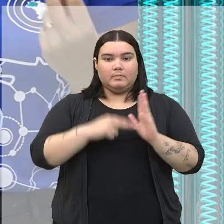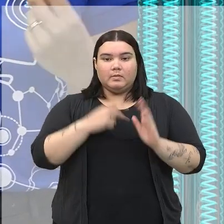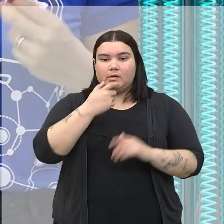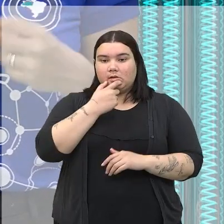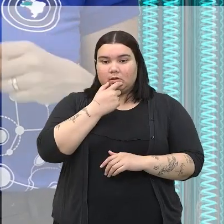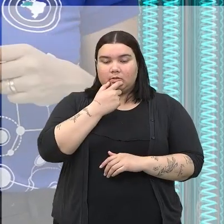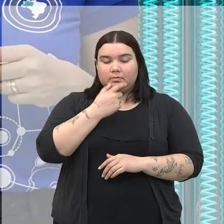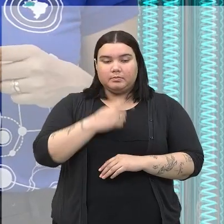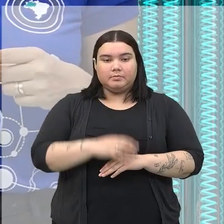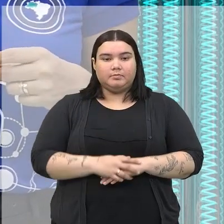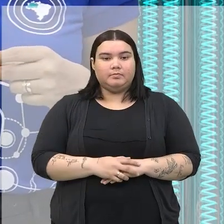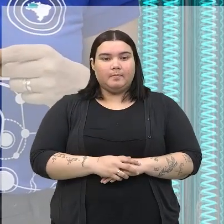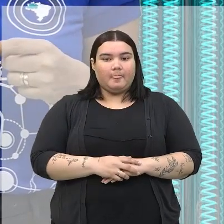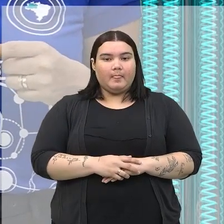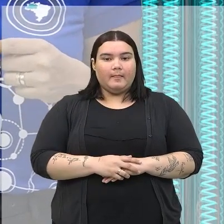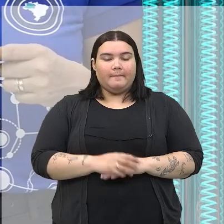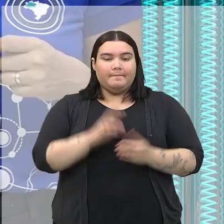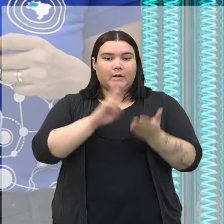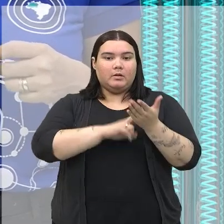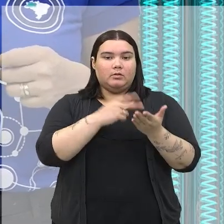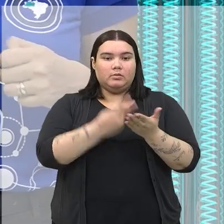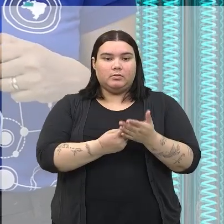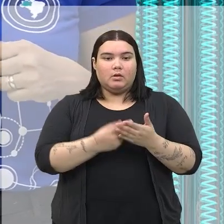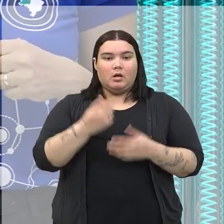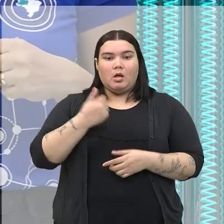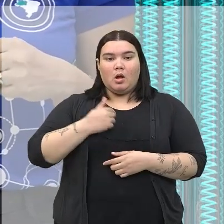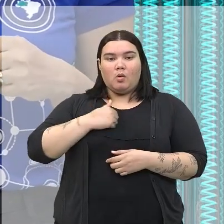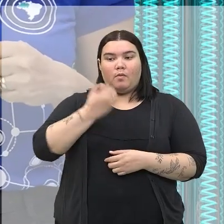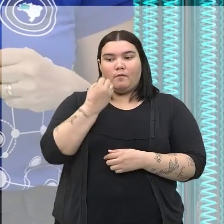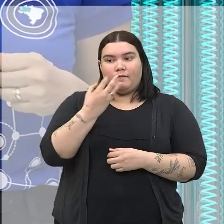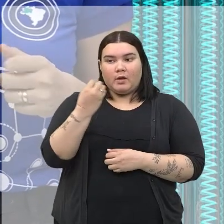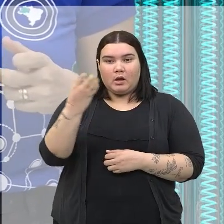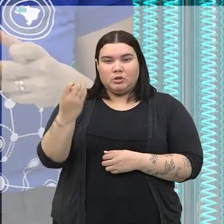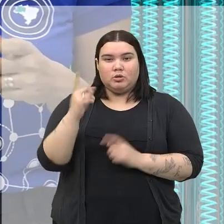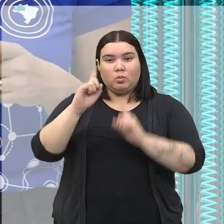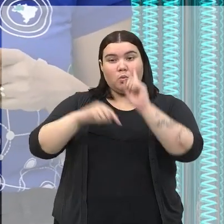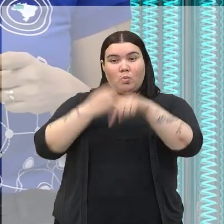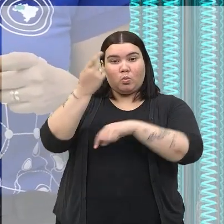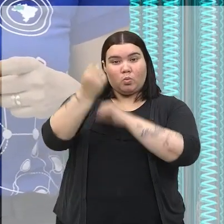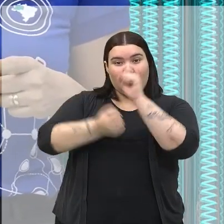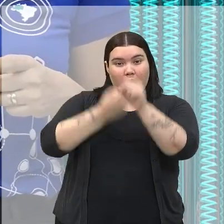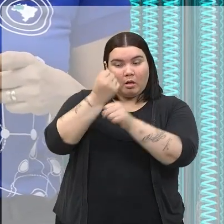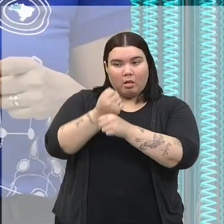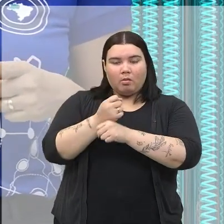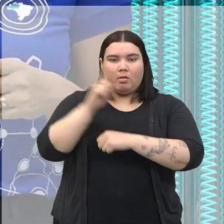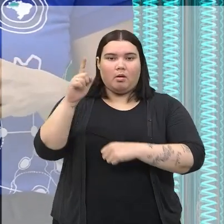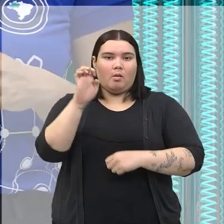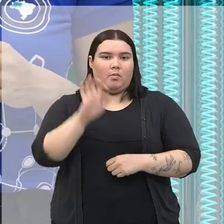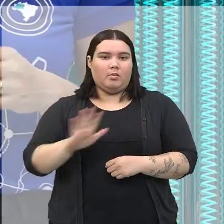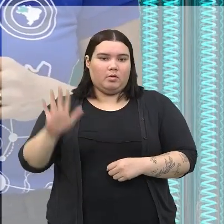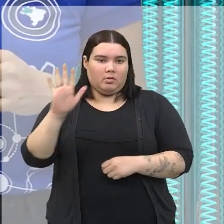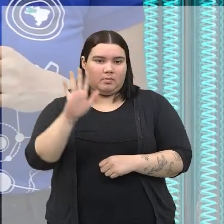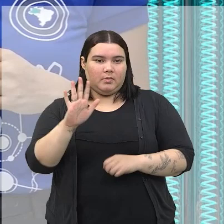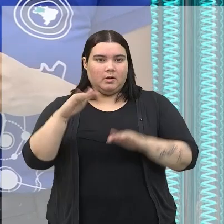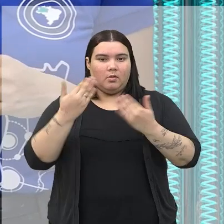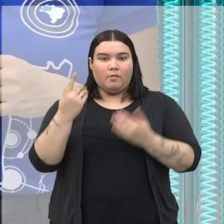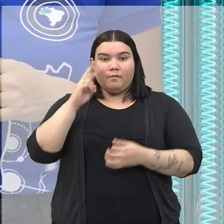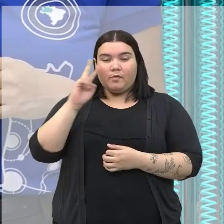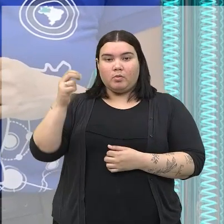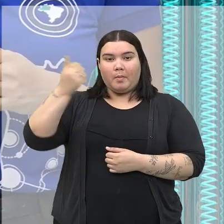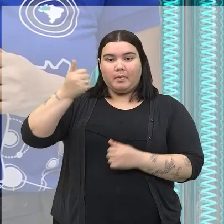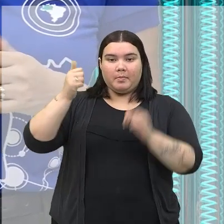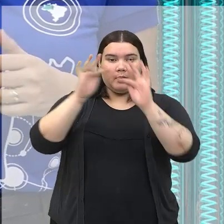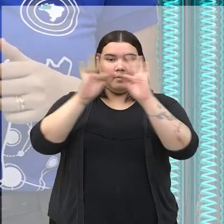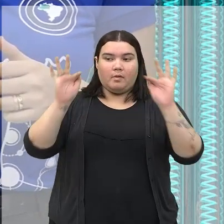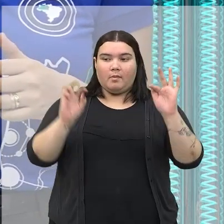vou viajar, né, para a Europa no ano que vem. E aí, ao invés de colocar I will na frase de baixo, ela